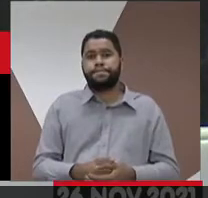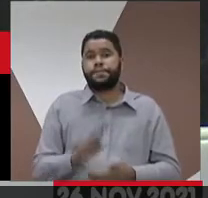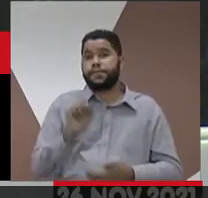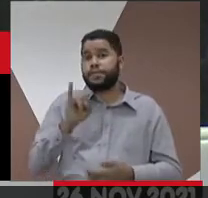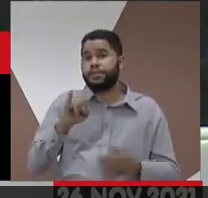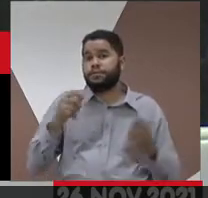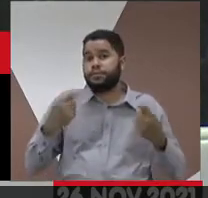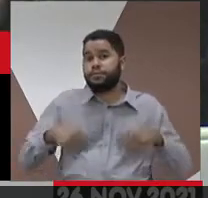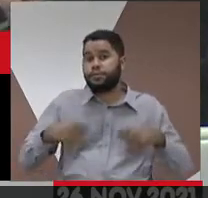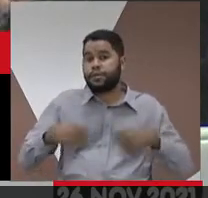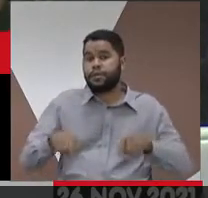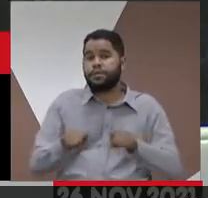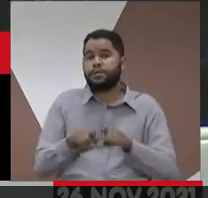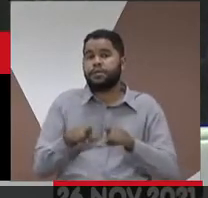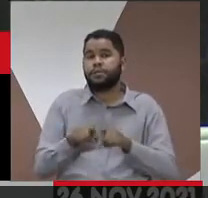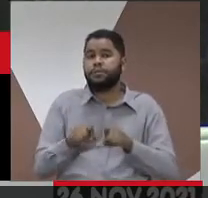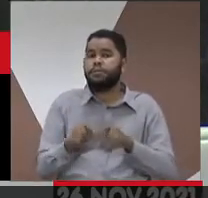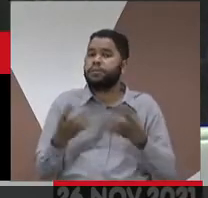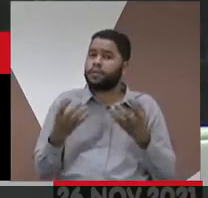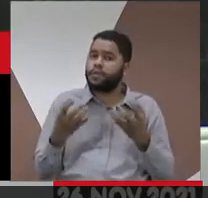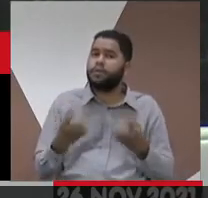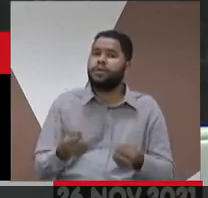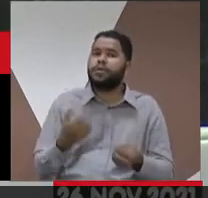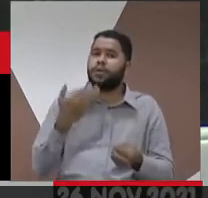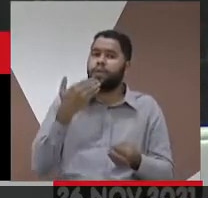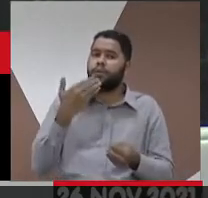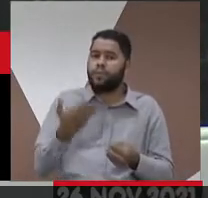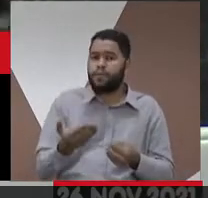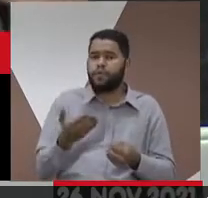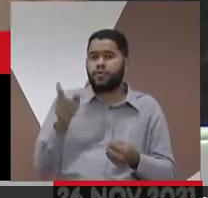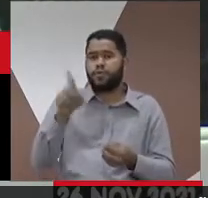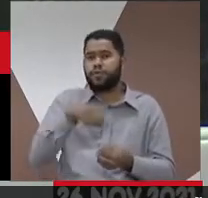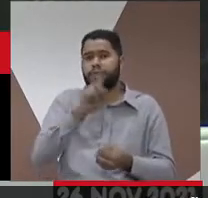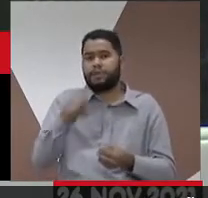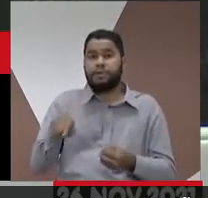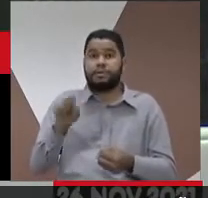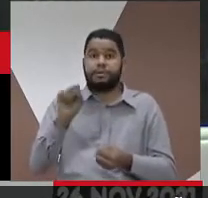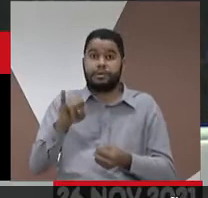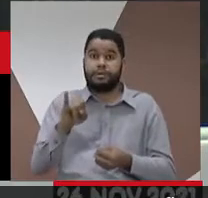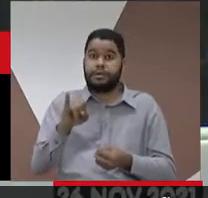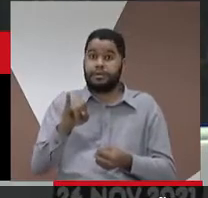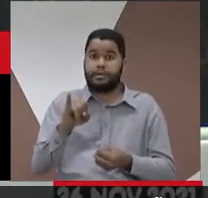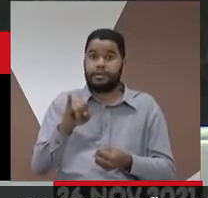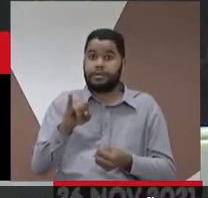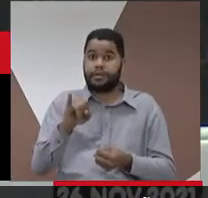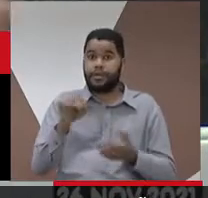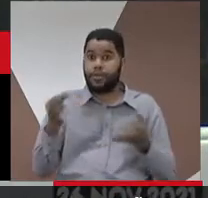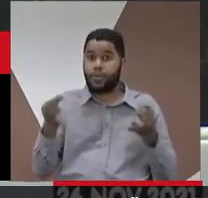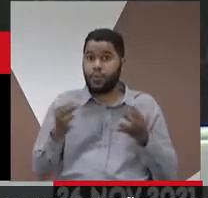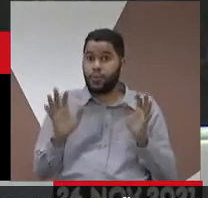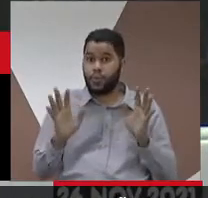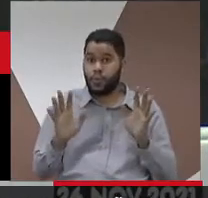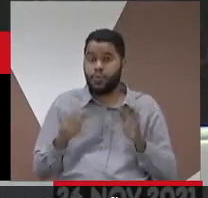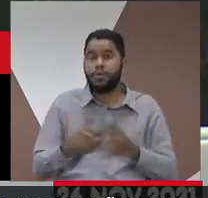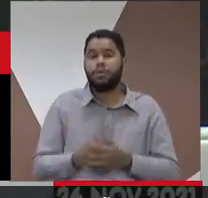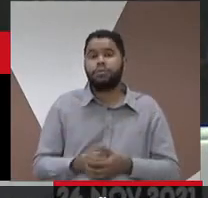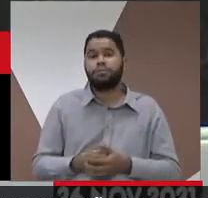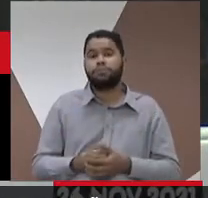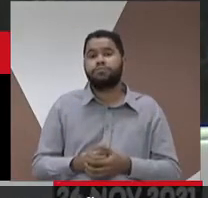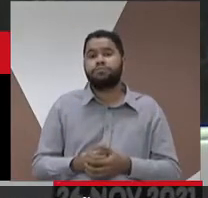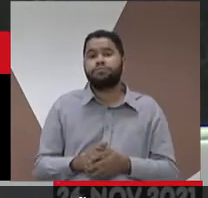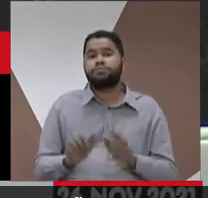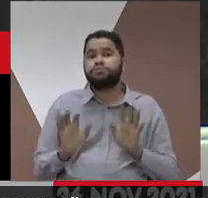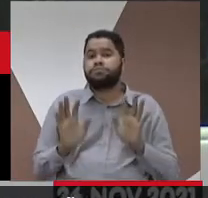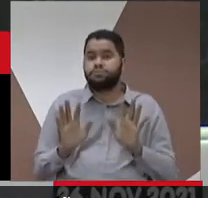caso, aderir ao pedido do cancelamento, se a obra não for aperfeiçoada, não for aceitável,